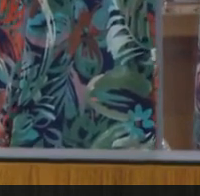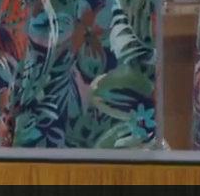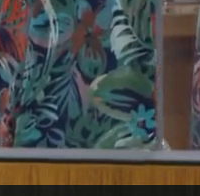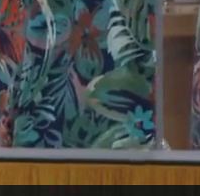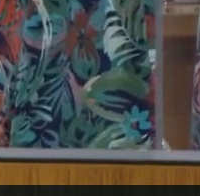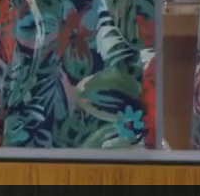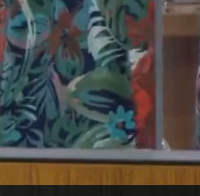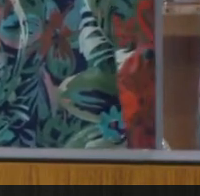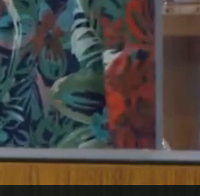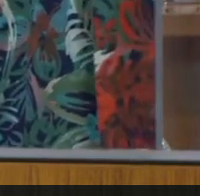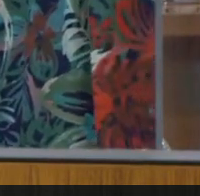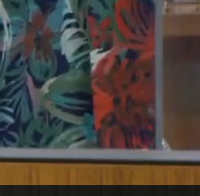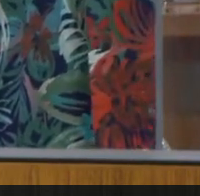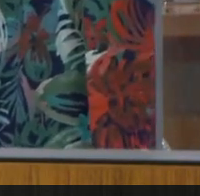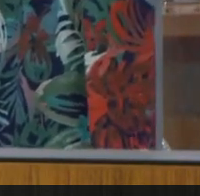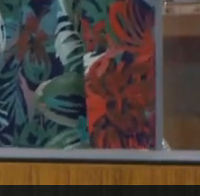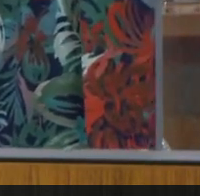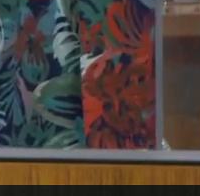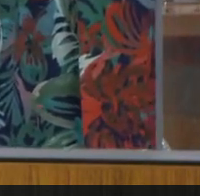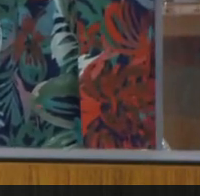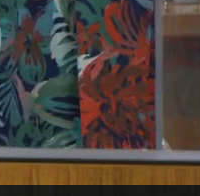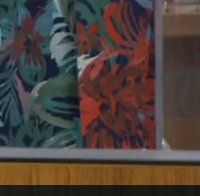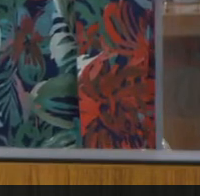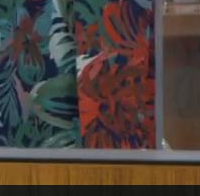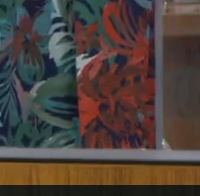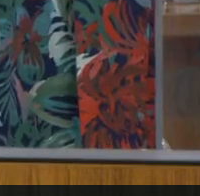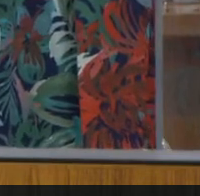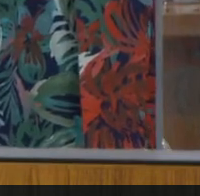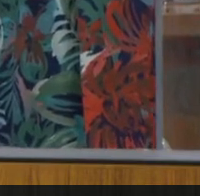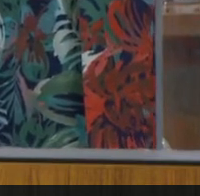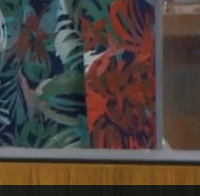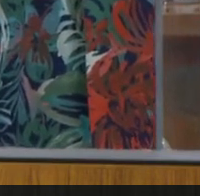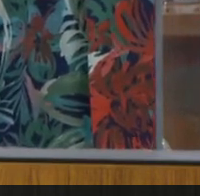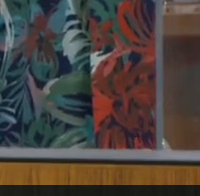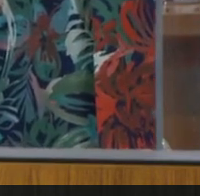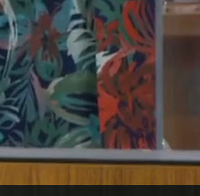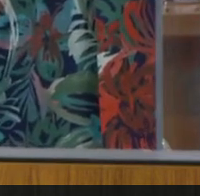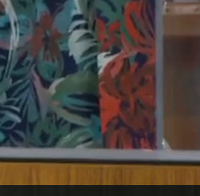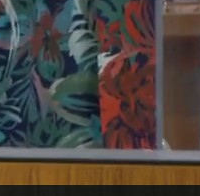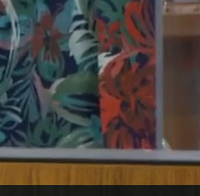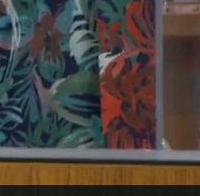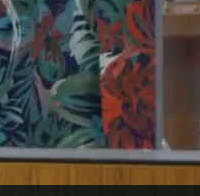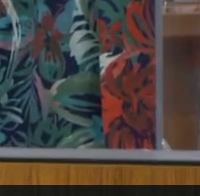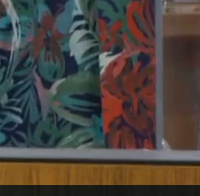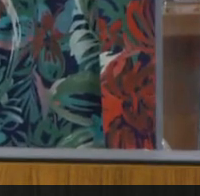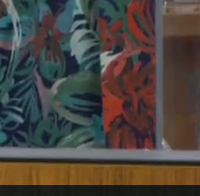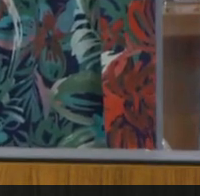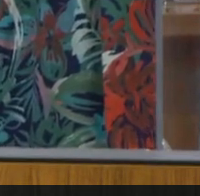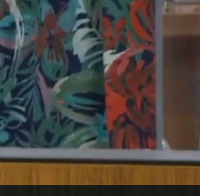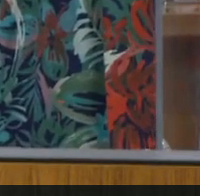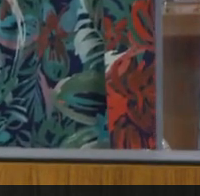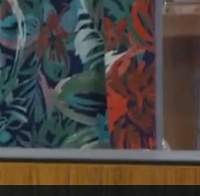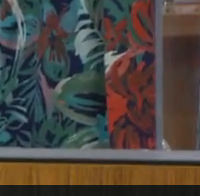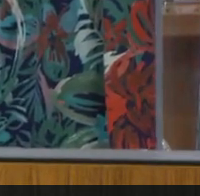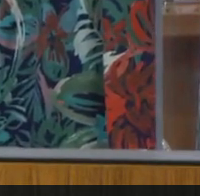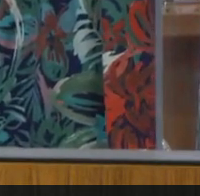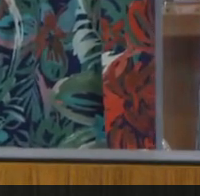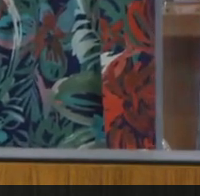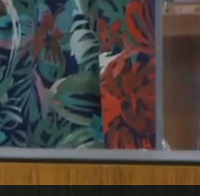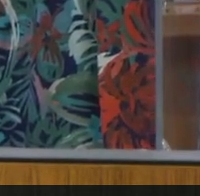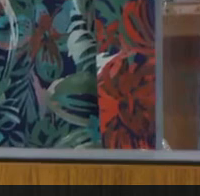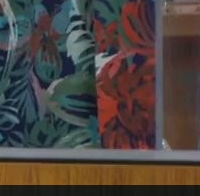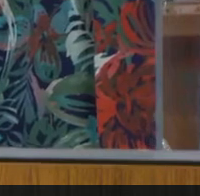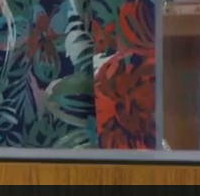expressão sua eliminação de Andradina e operação fiscal a grave crise de ônibus é porque tem dois anos que não tem aumento de